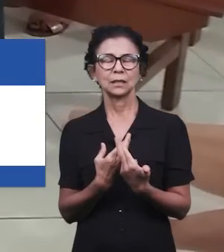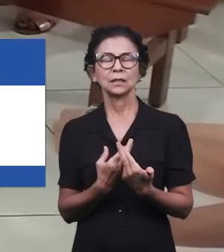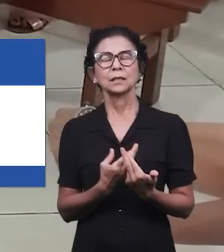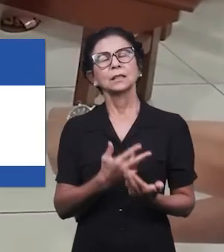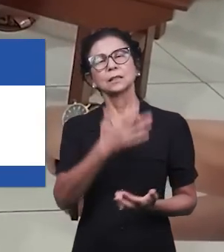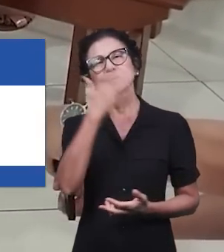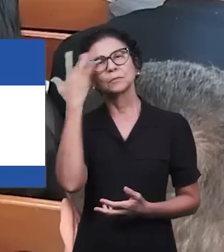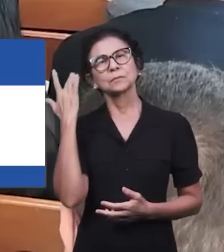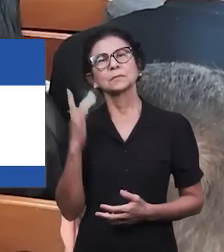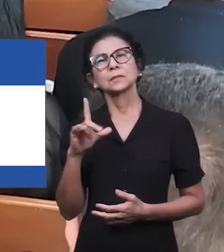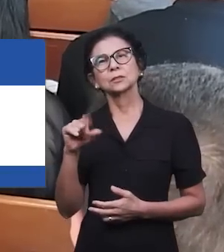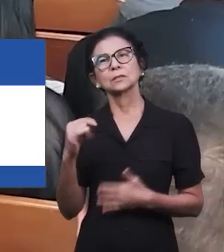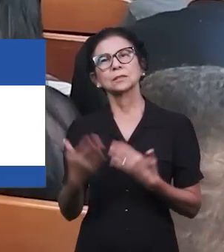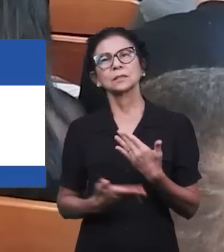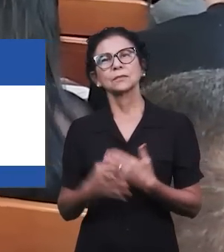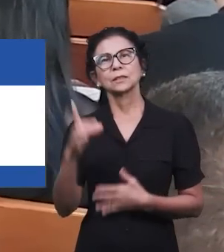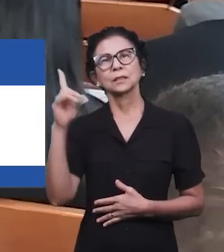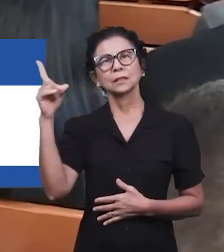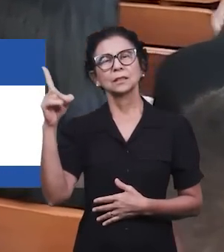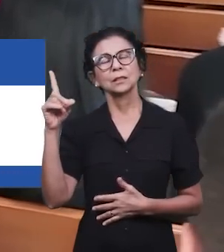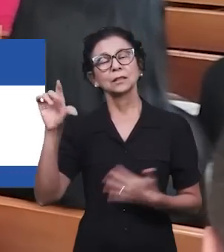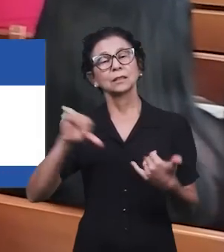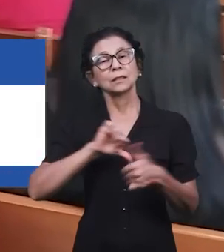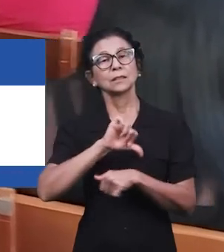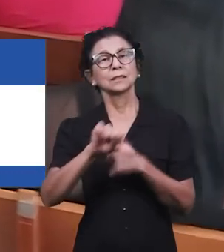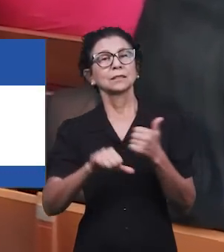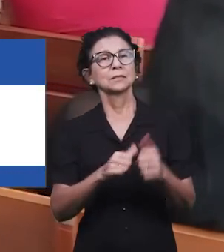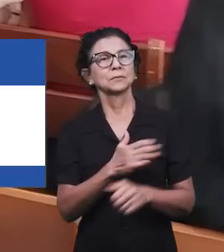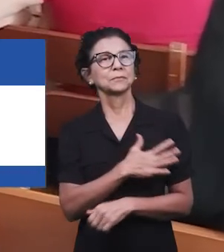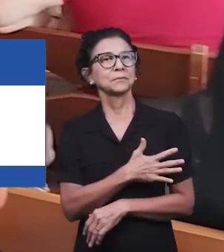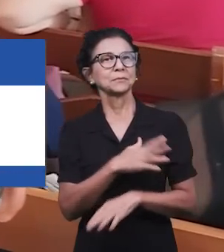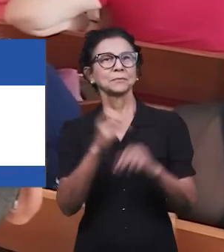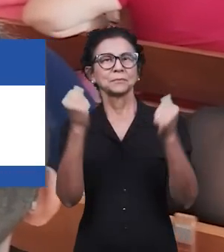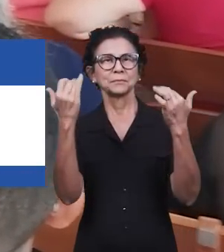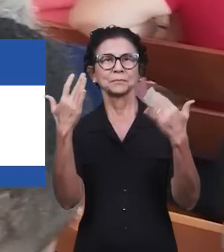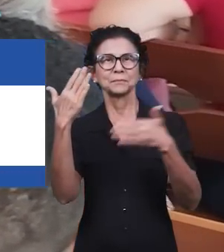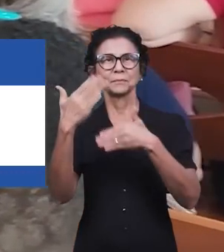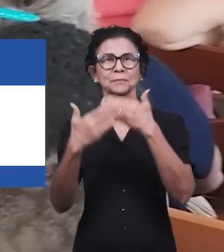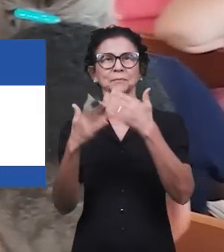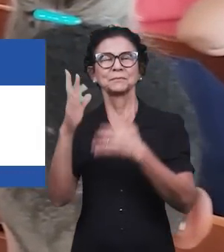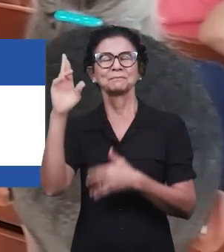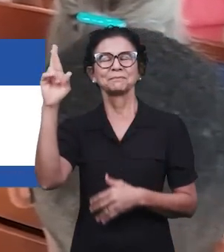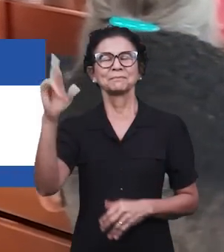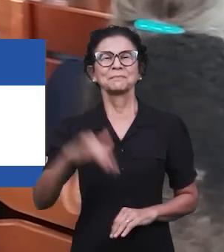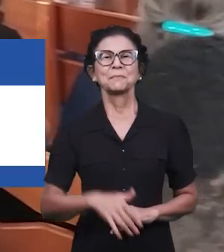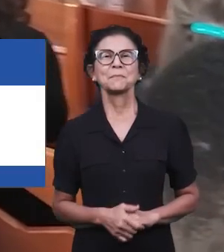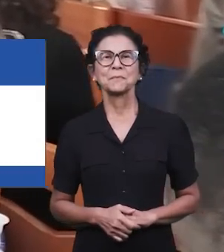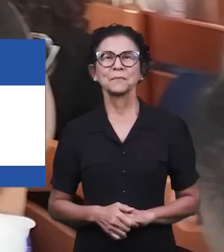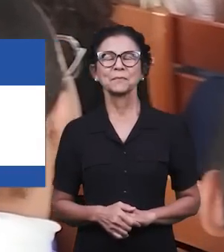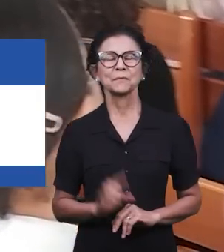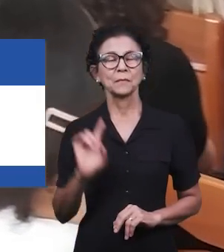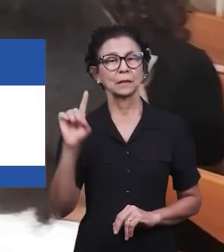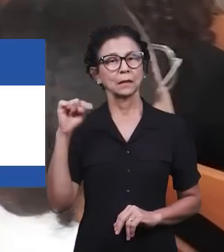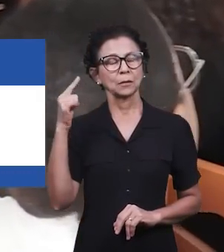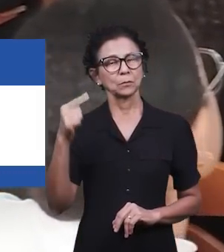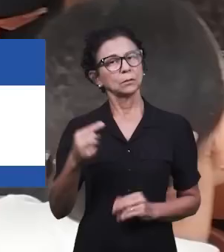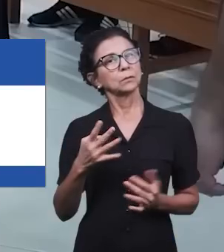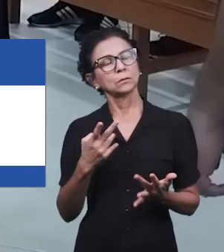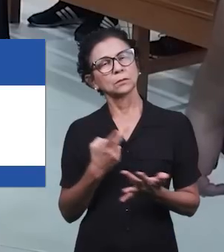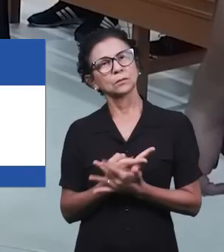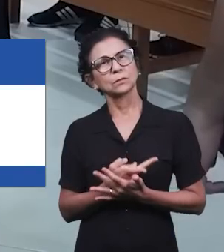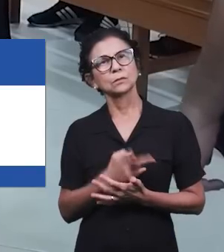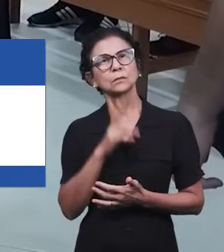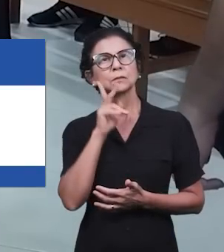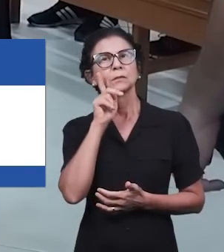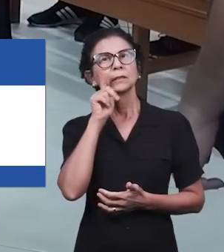servir a Deus e viver uma nova vida de bênçãos na presença do Senhor. Após o batismo, foi realizada uma